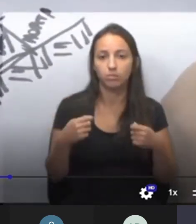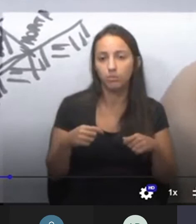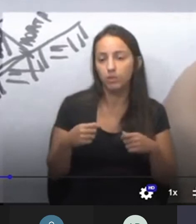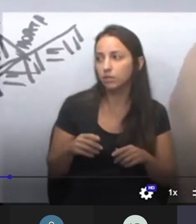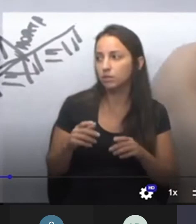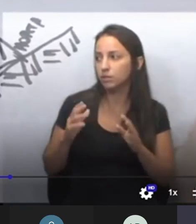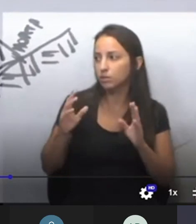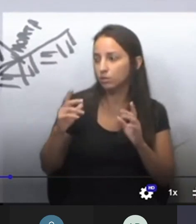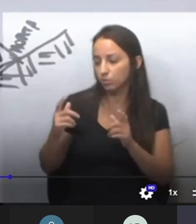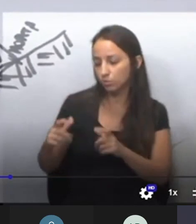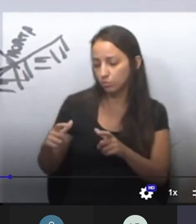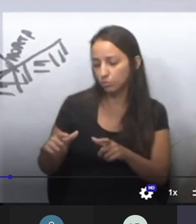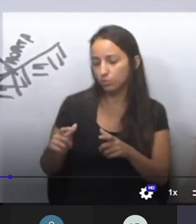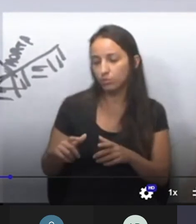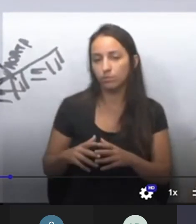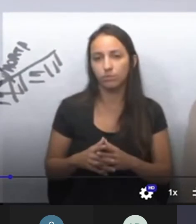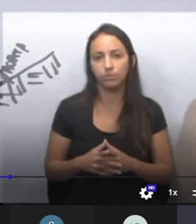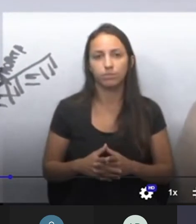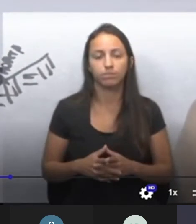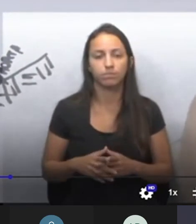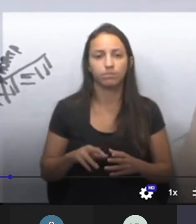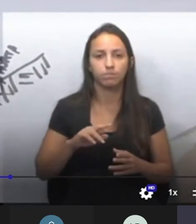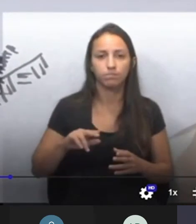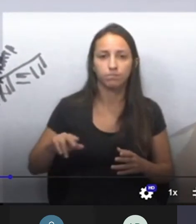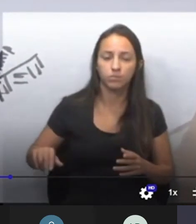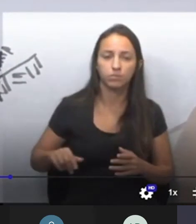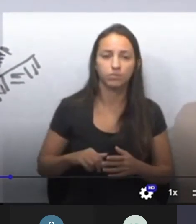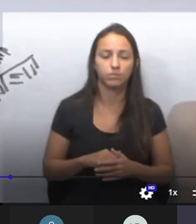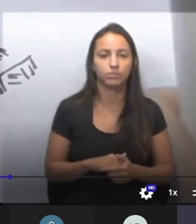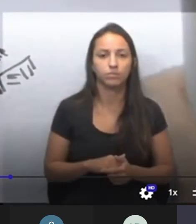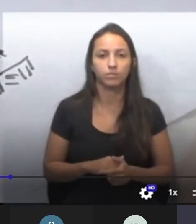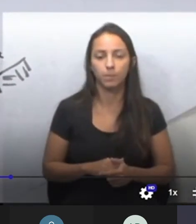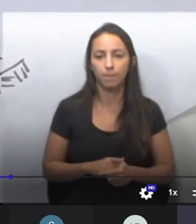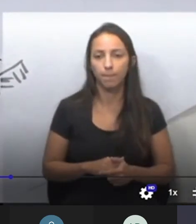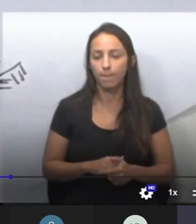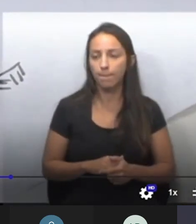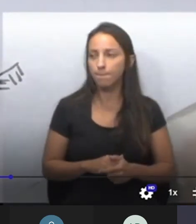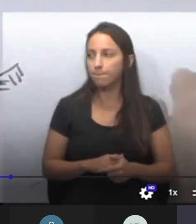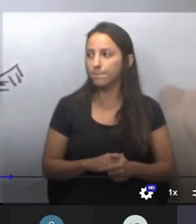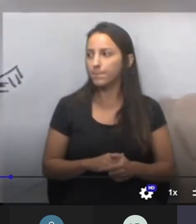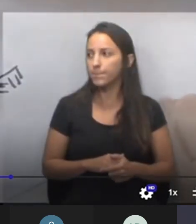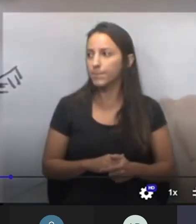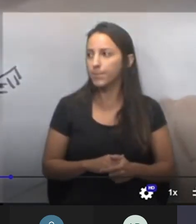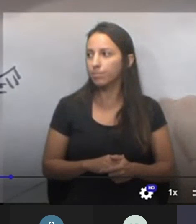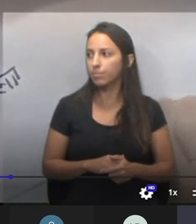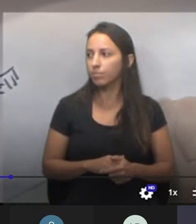também um depósito de materiais diversos e não somente os materiais de limpeza, ok?